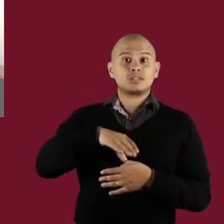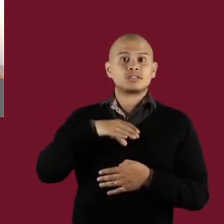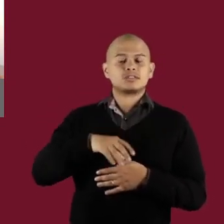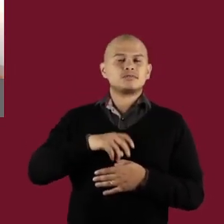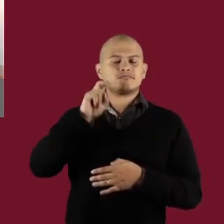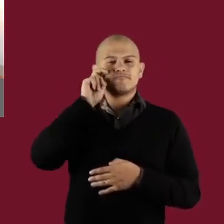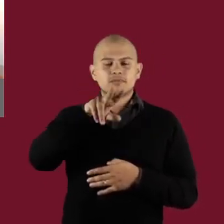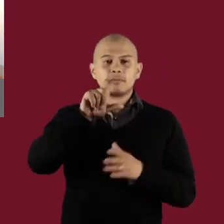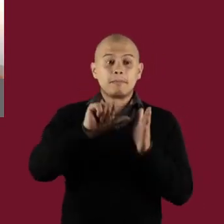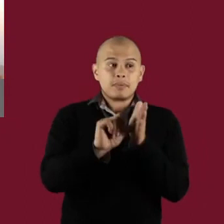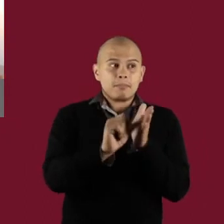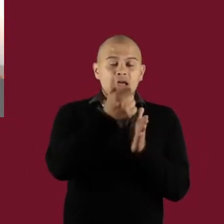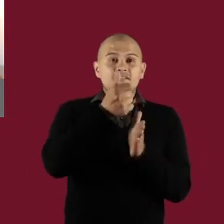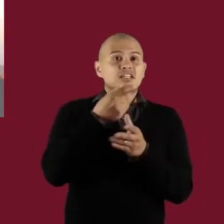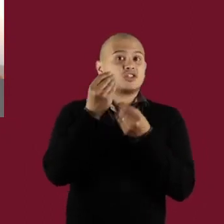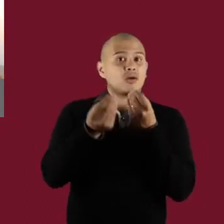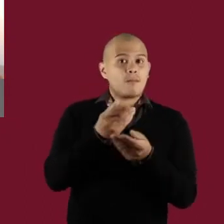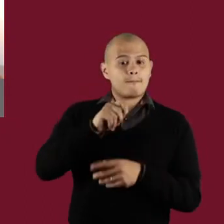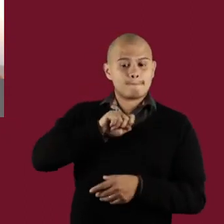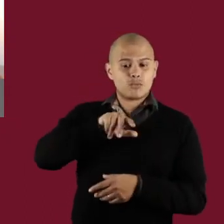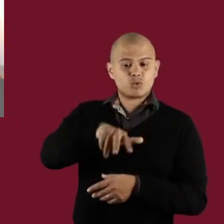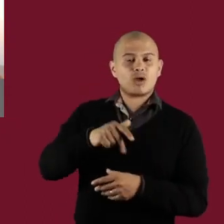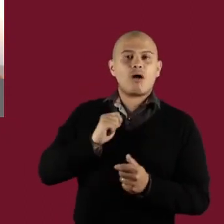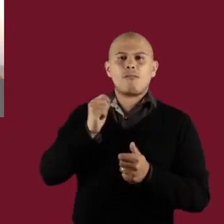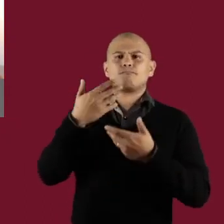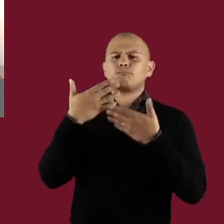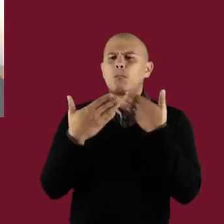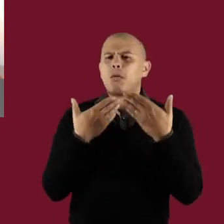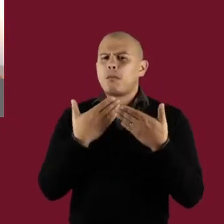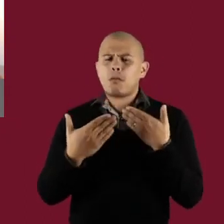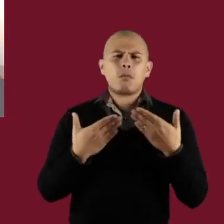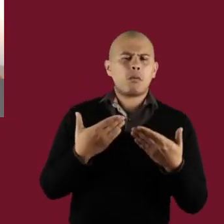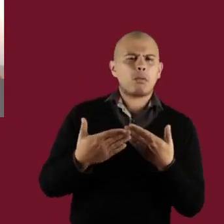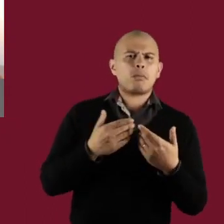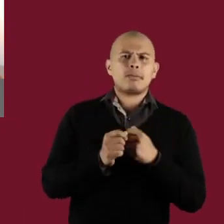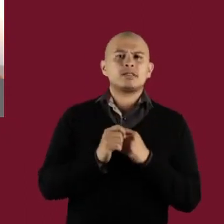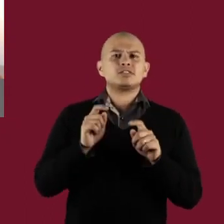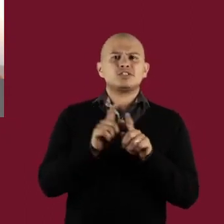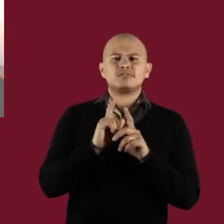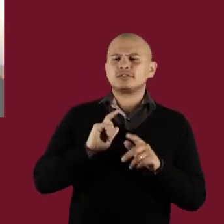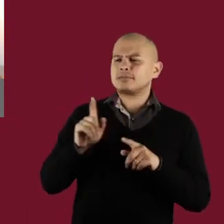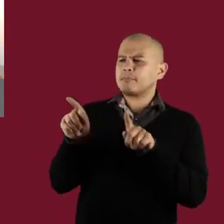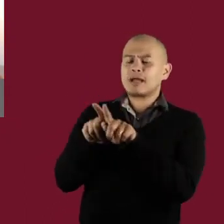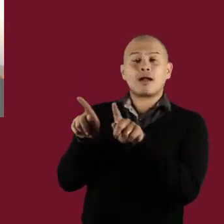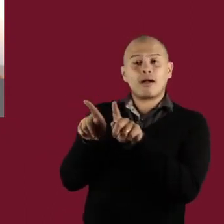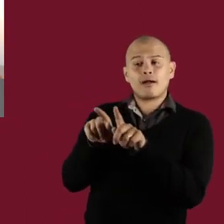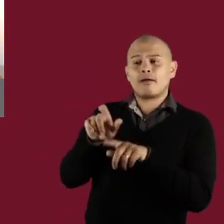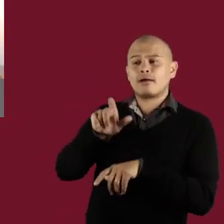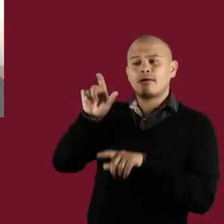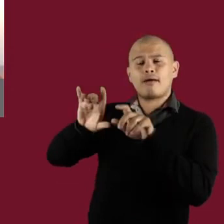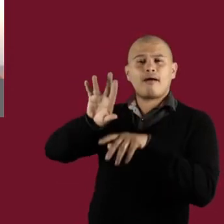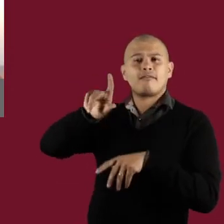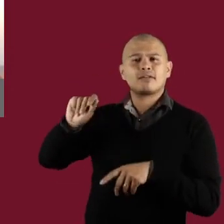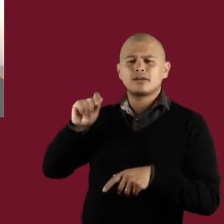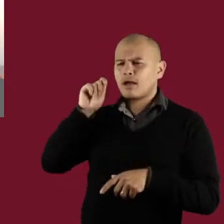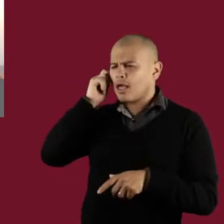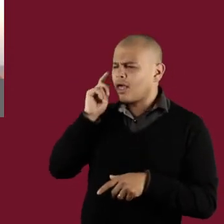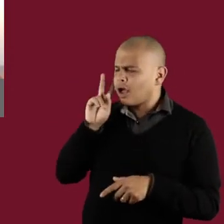dizer, que eu tive contato com africanos de língua portuguesa, e